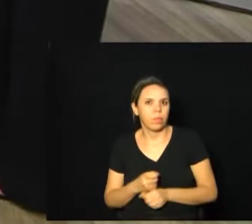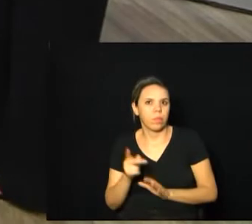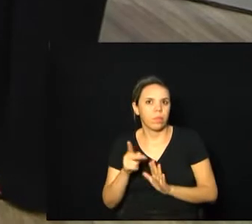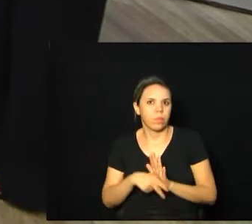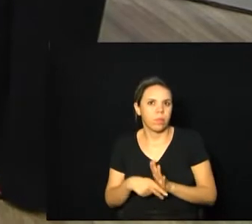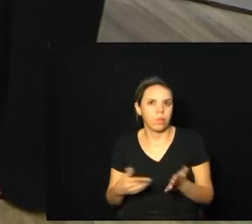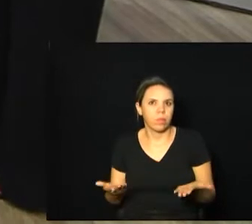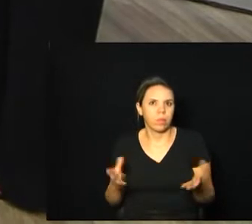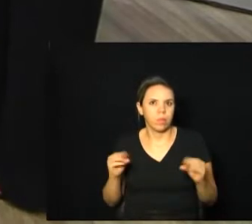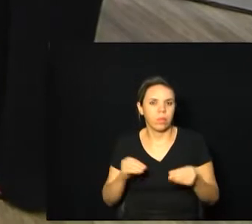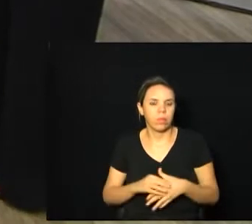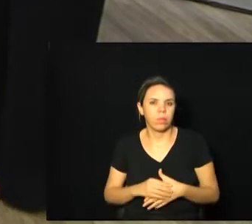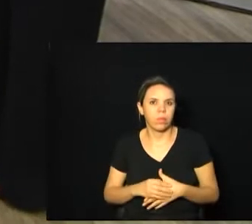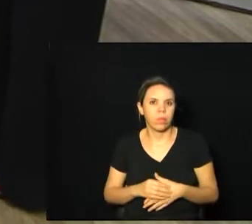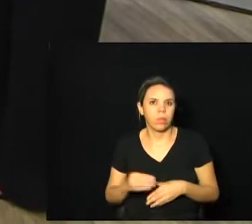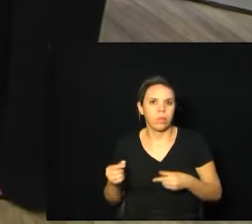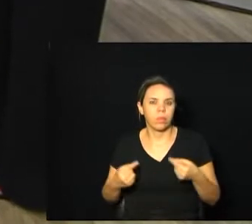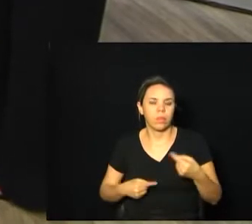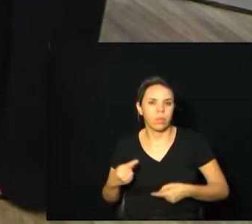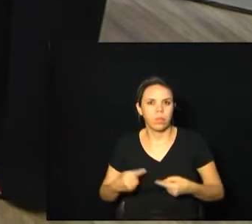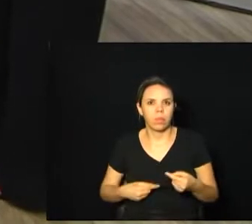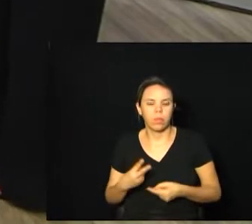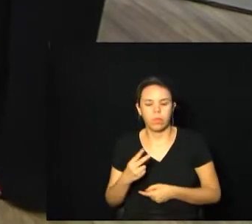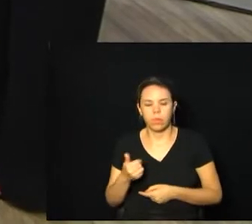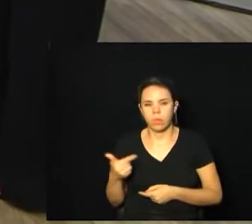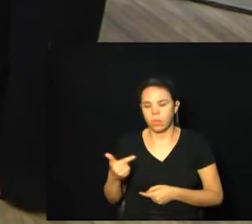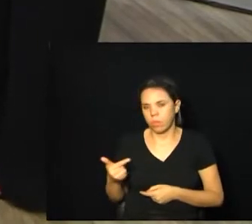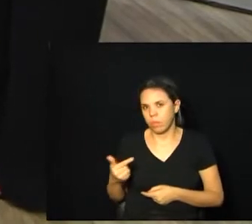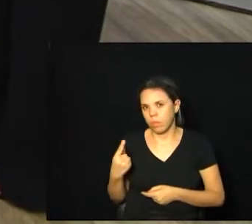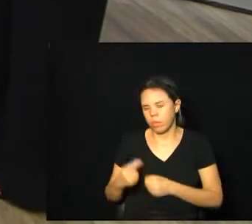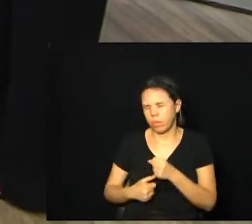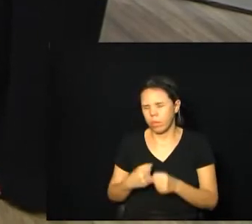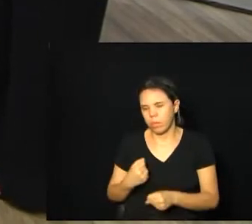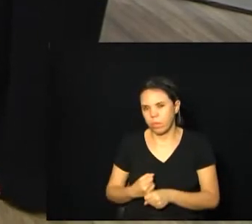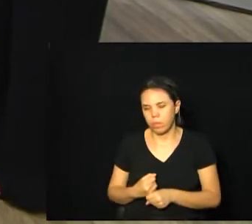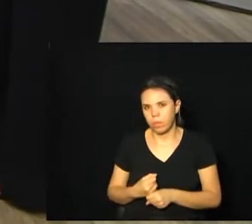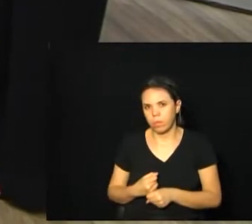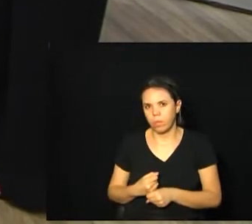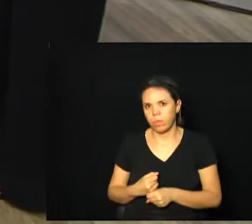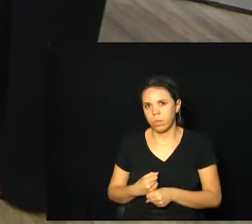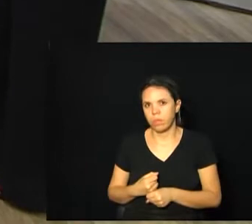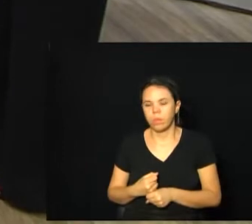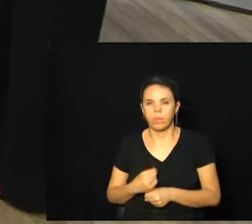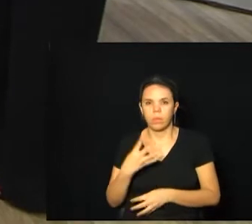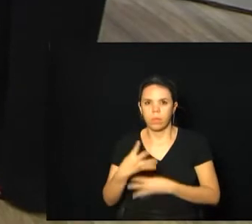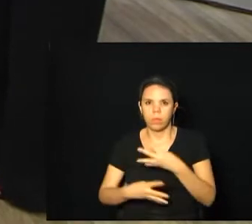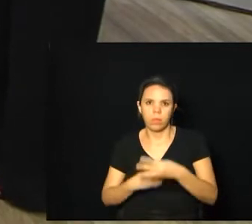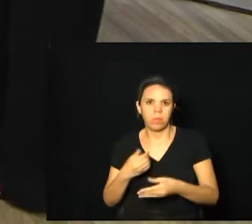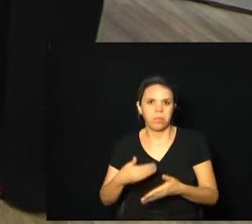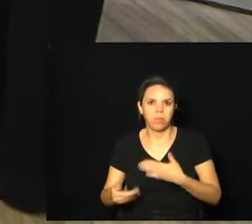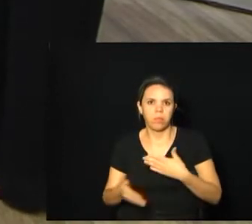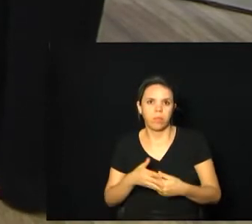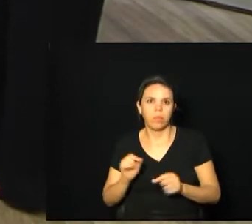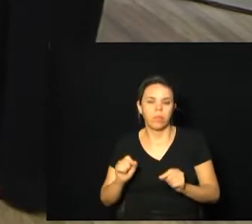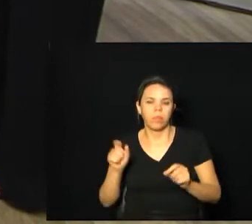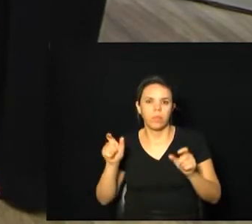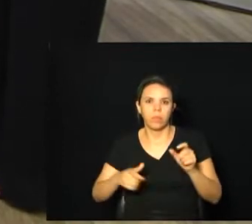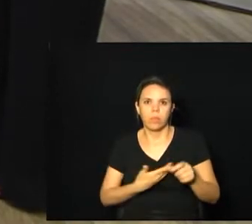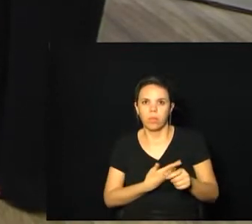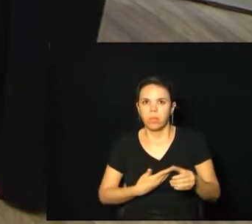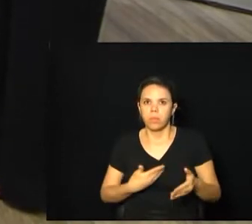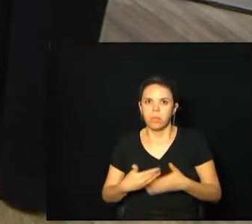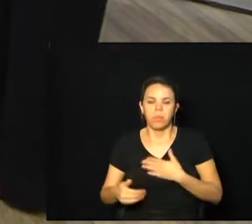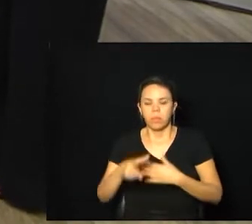projeto de hoje à noite discute o orçamento de 2022, um ano. O plano plurianual, ele independe de quem é o